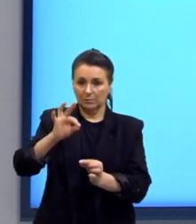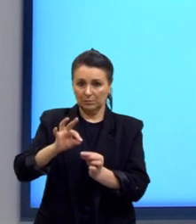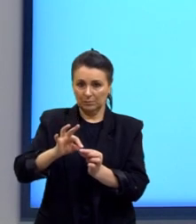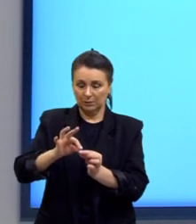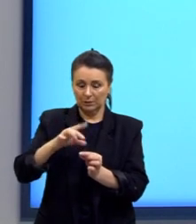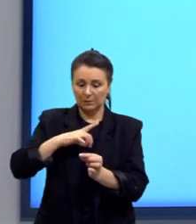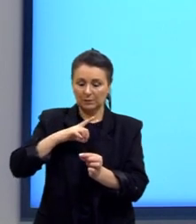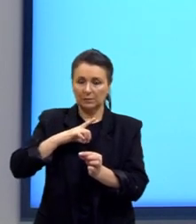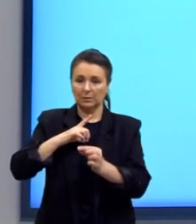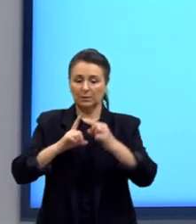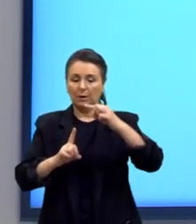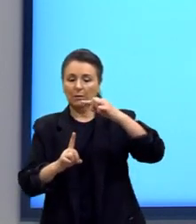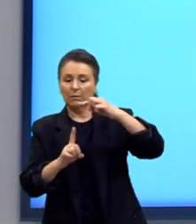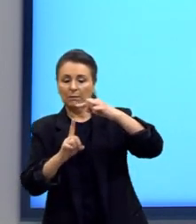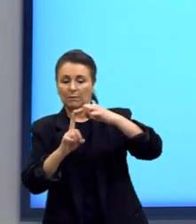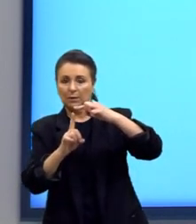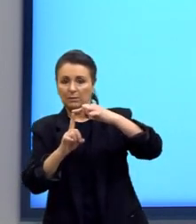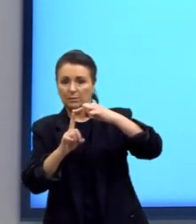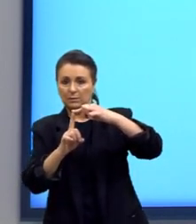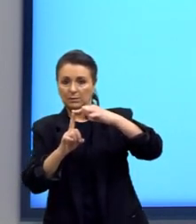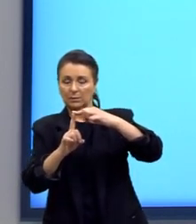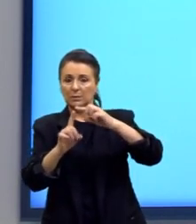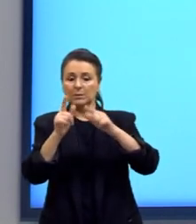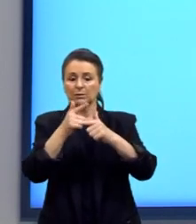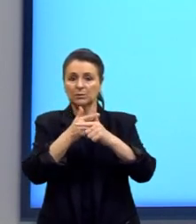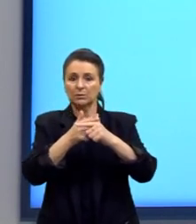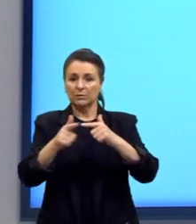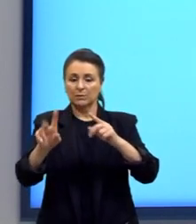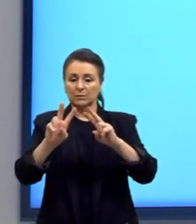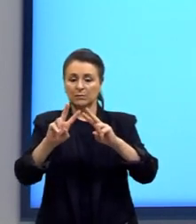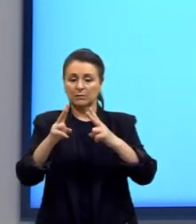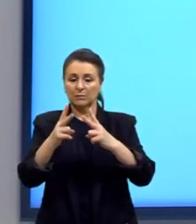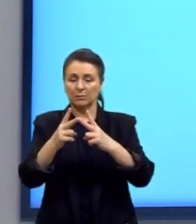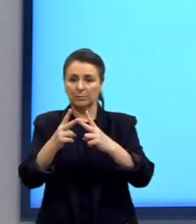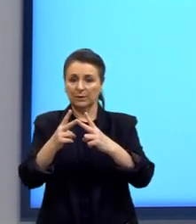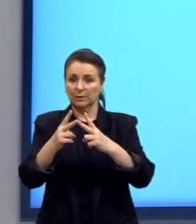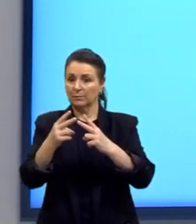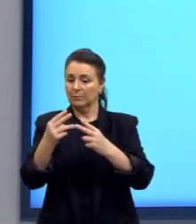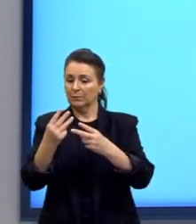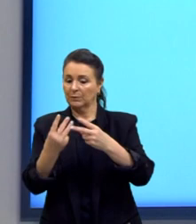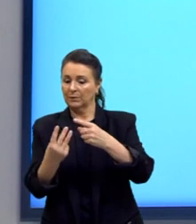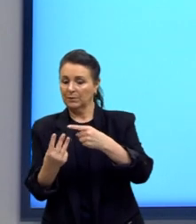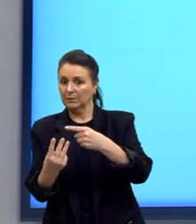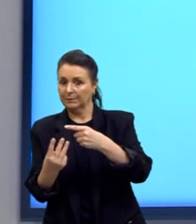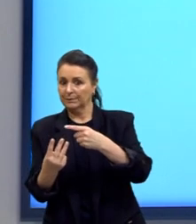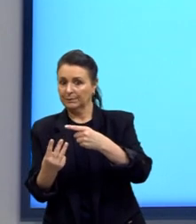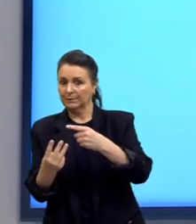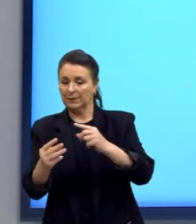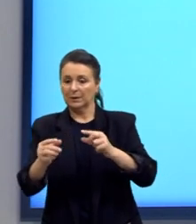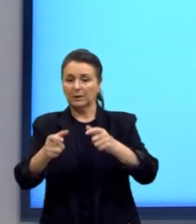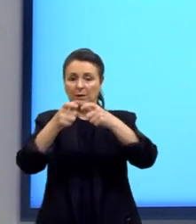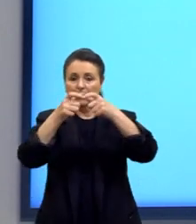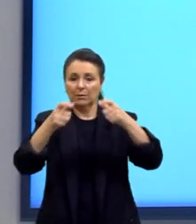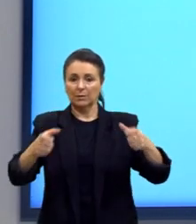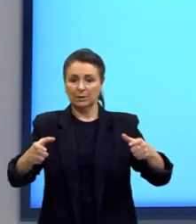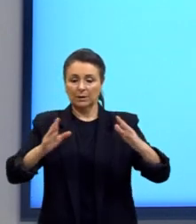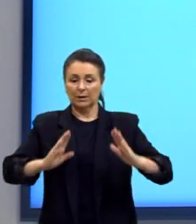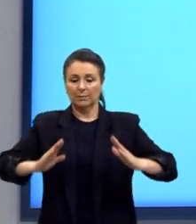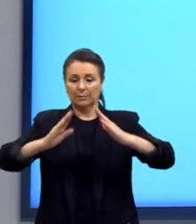possui o vértice lá em cima então a gente divide o volume por três que seria o caso do cone da pirâmide tá